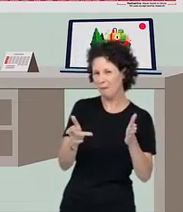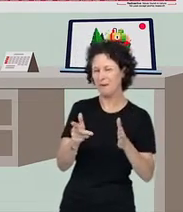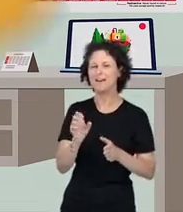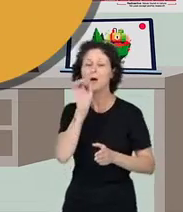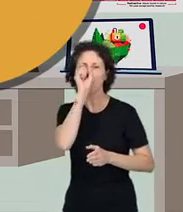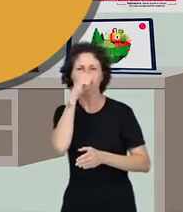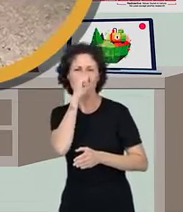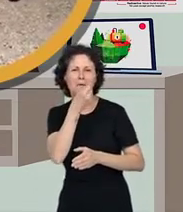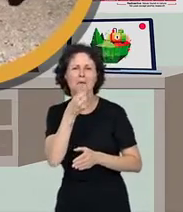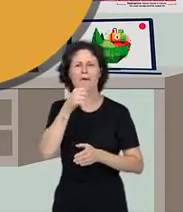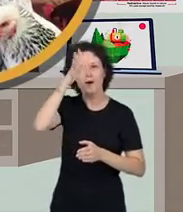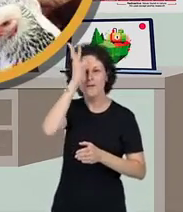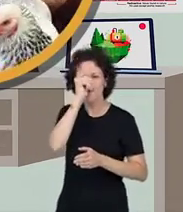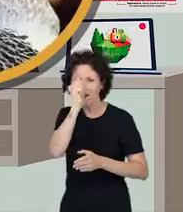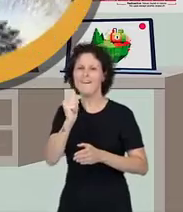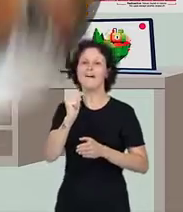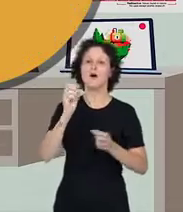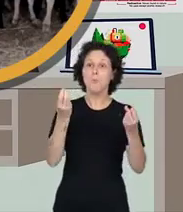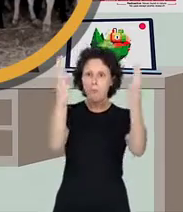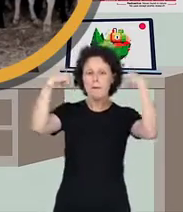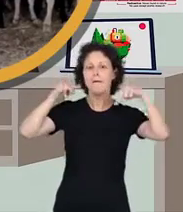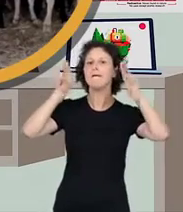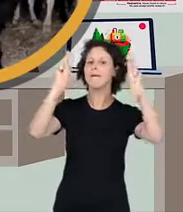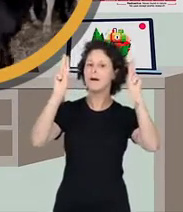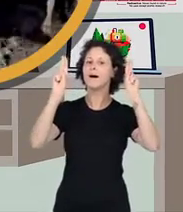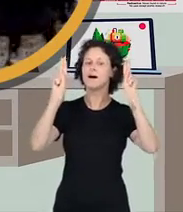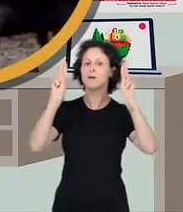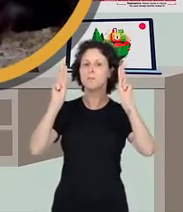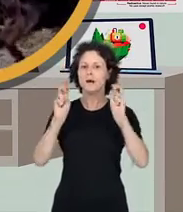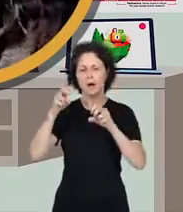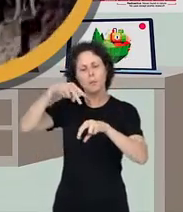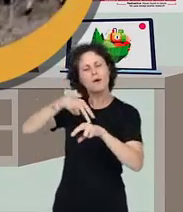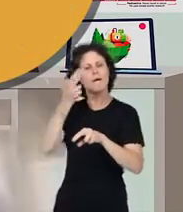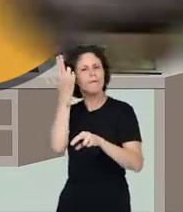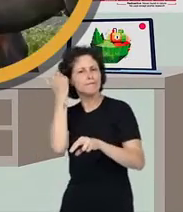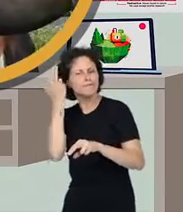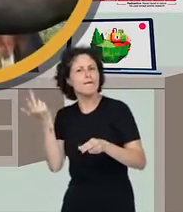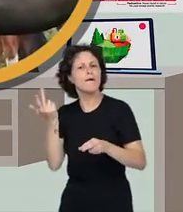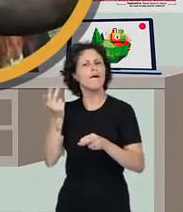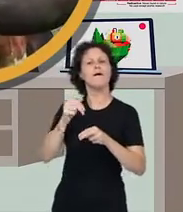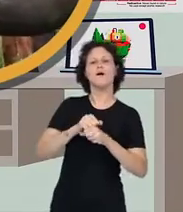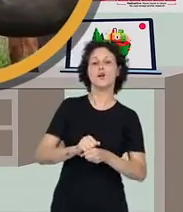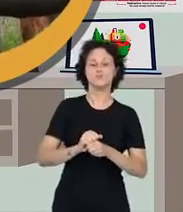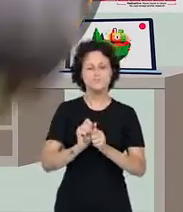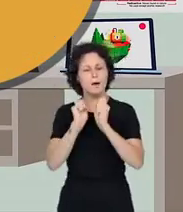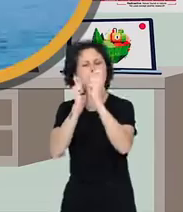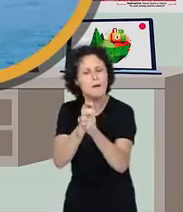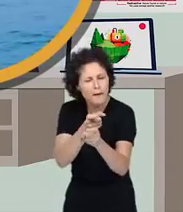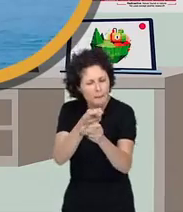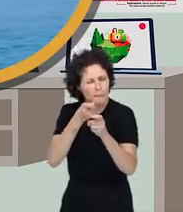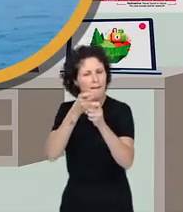pecuária são porcos, frangos, cabras e até os animais de montaria, como os cavalos e as mulas.